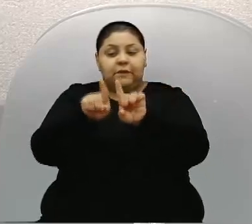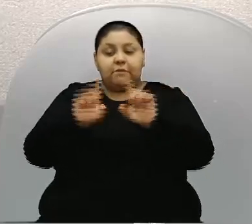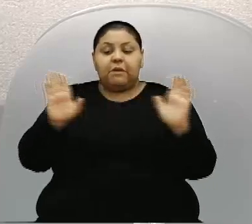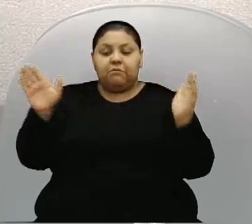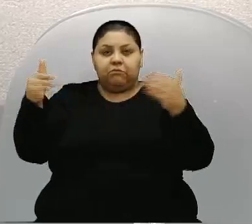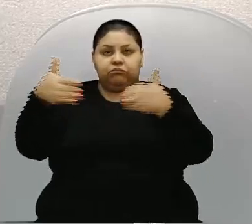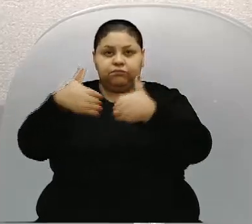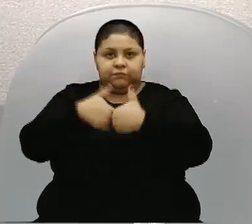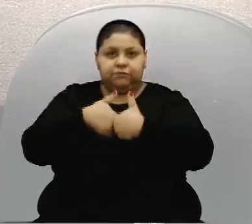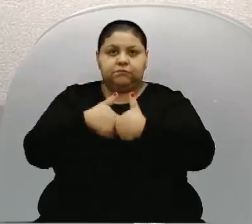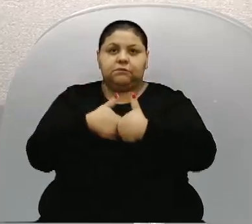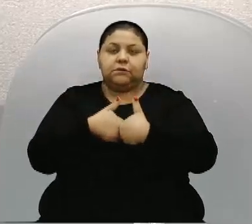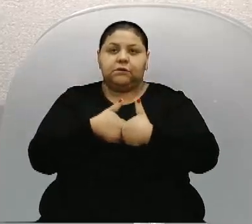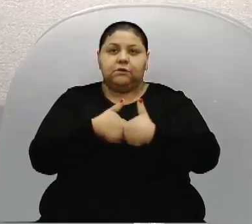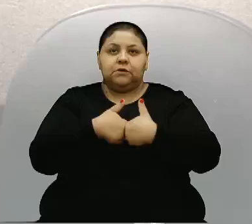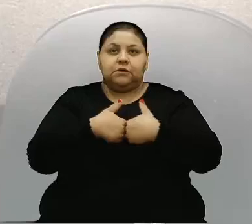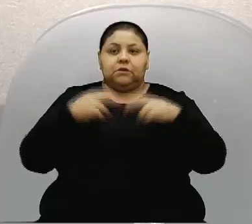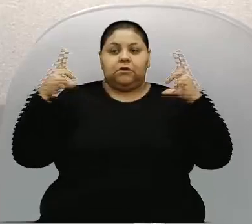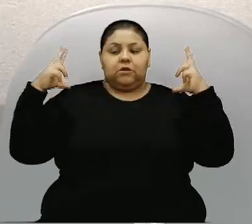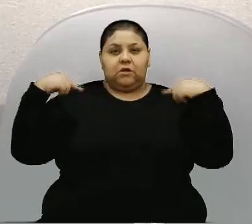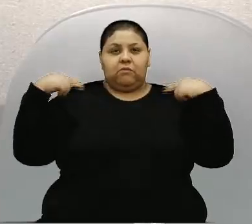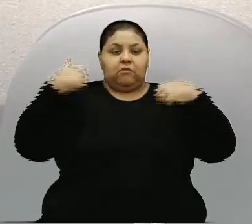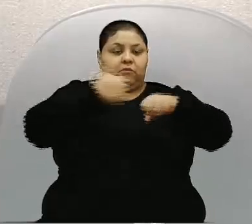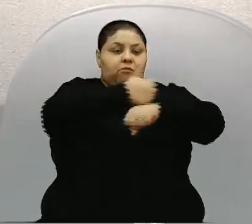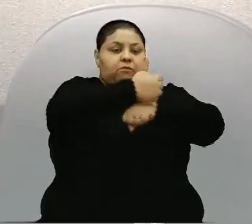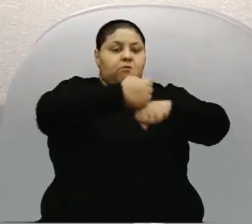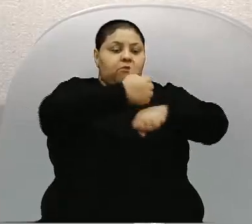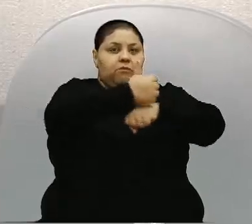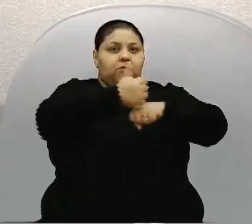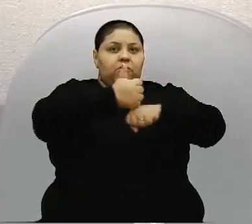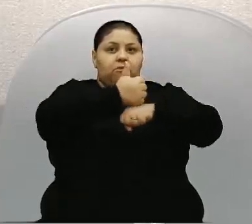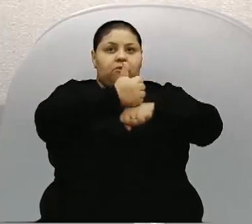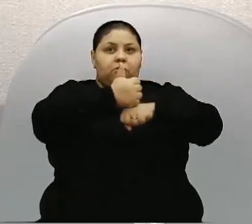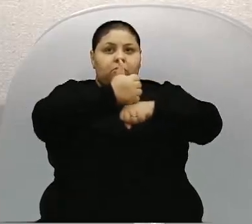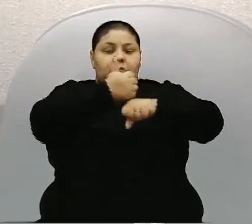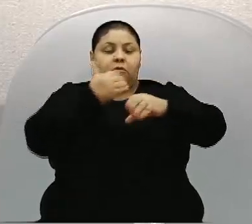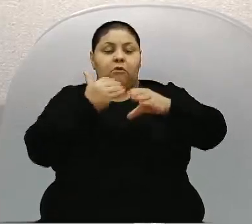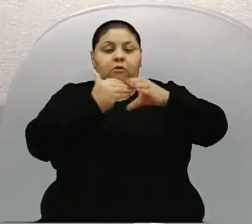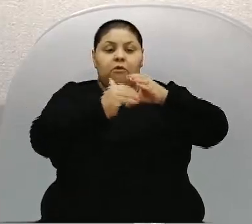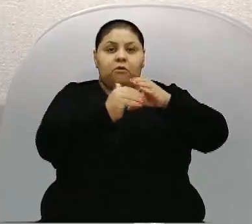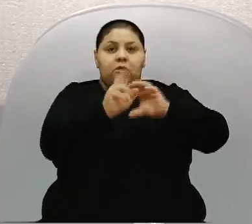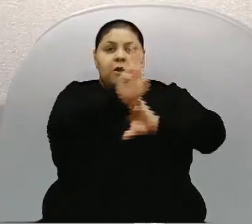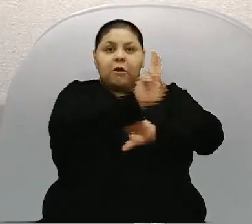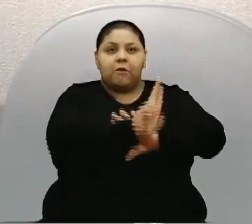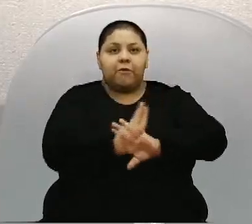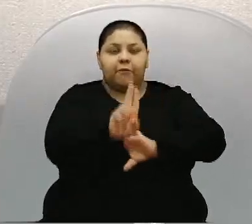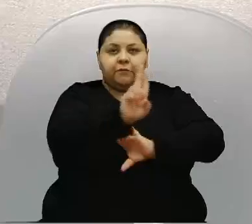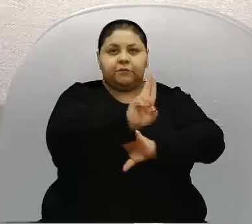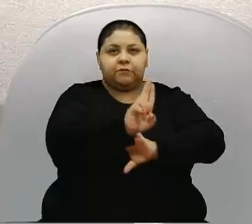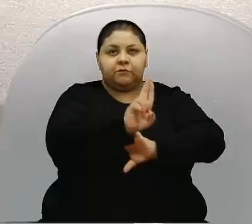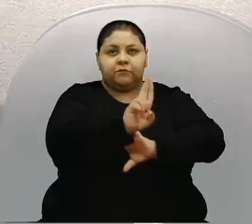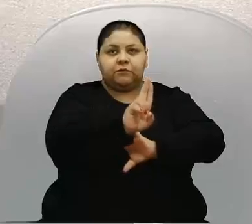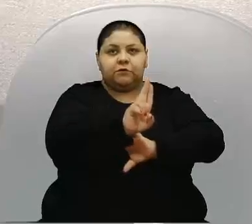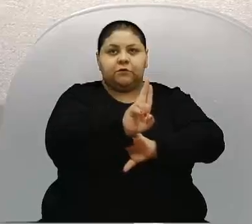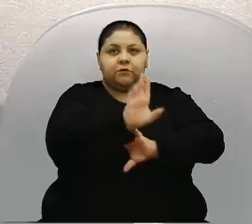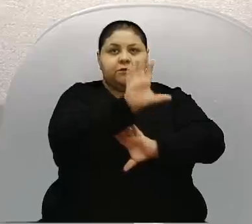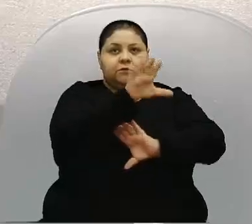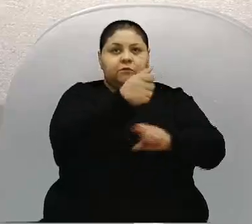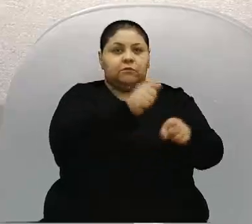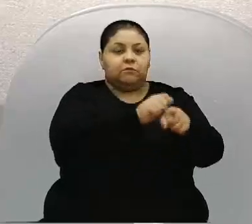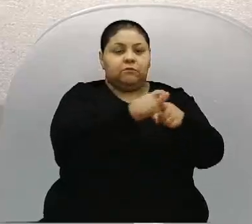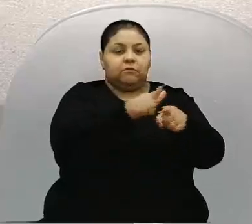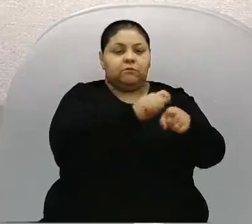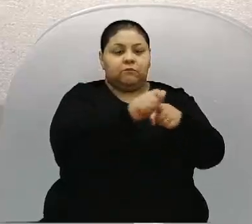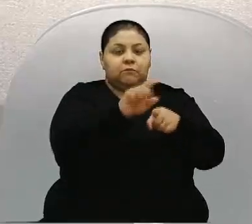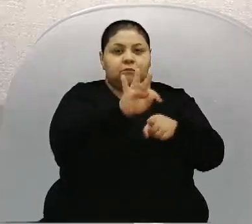autista e por motoristas profissionais que destinem o automóvel à utilização da categoria de aluguel,